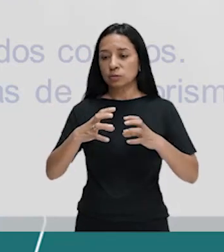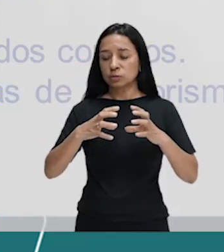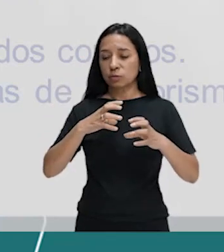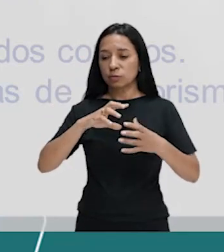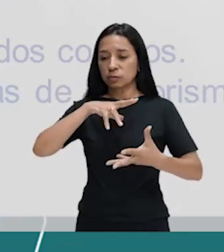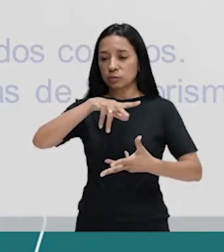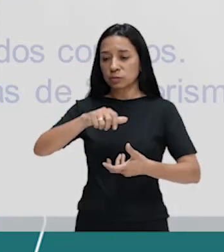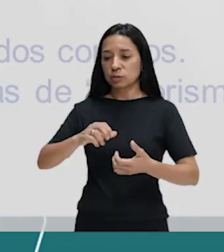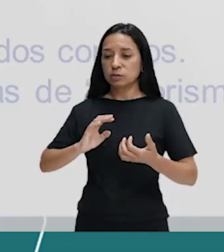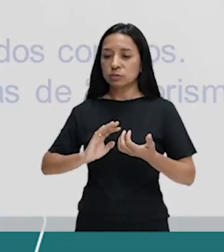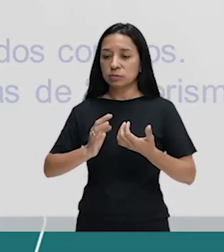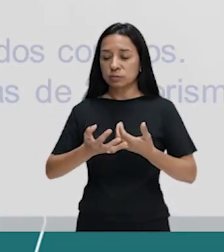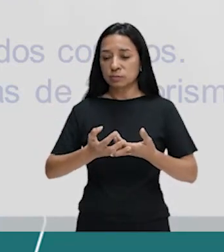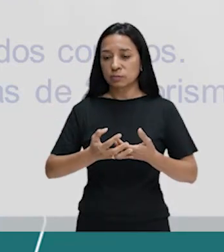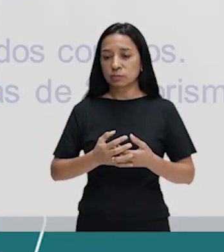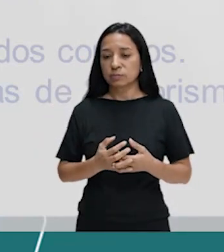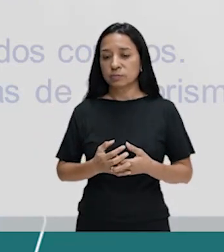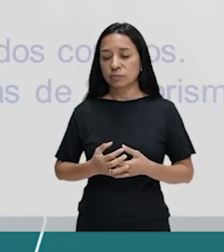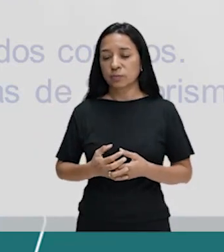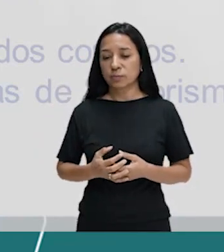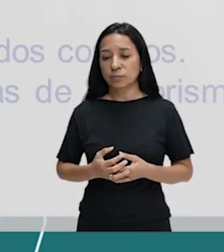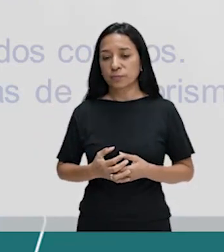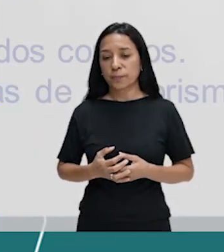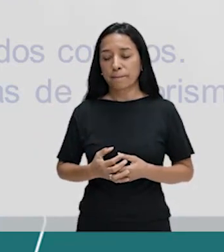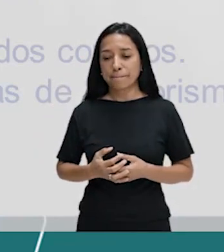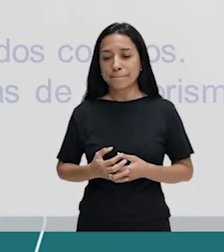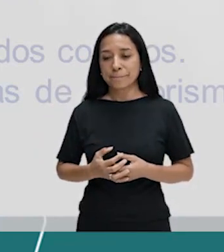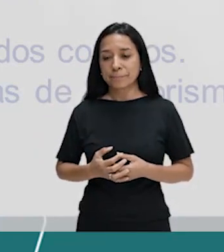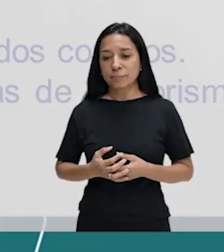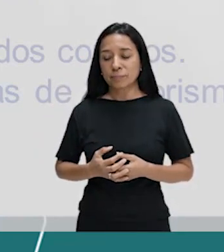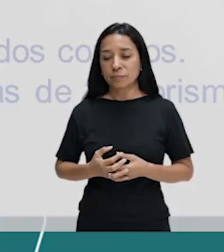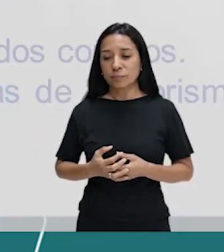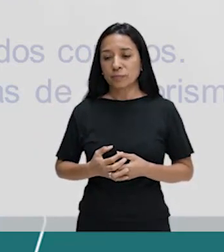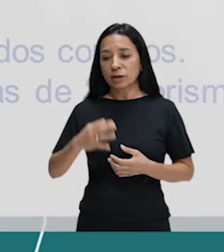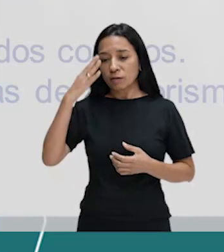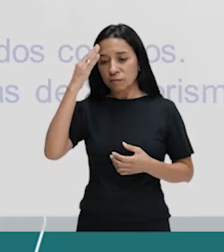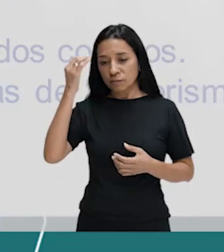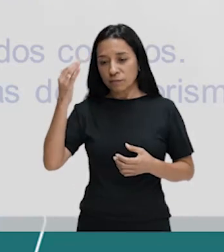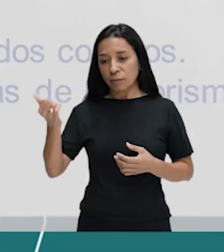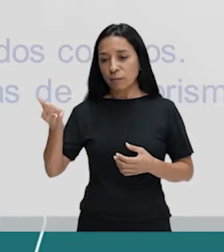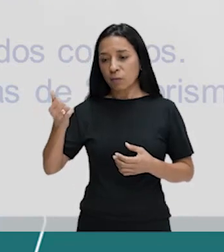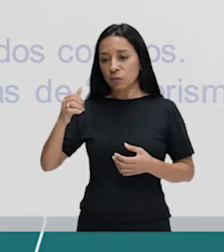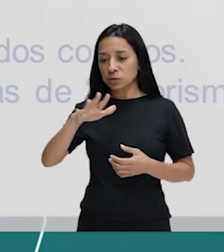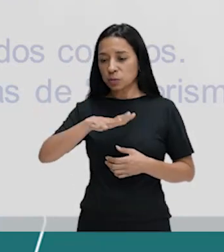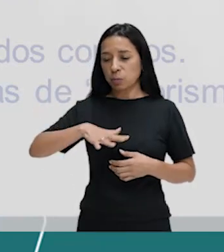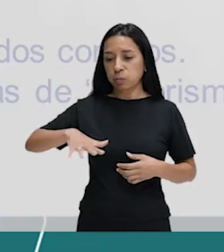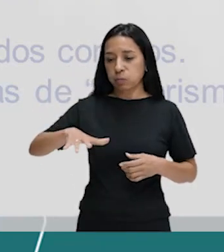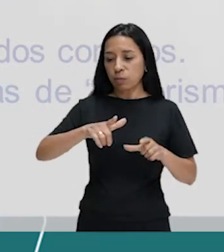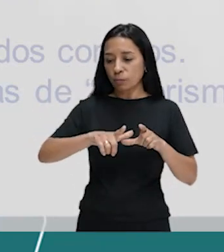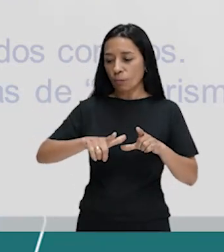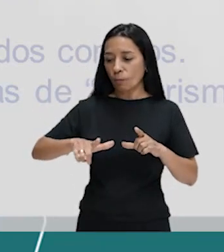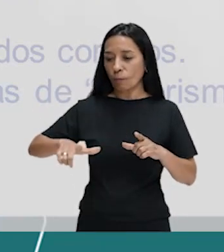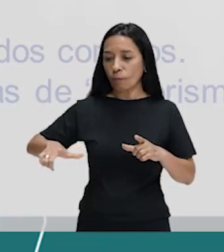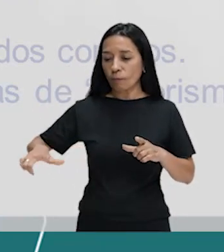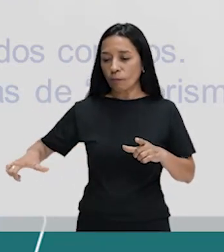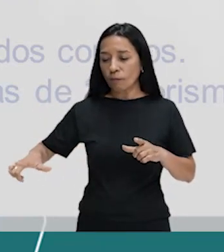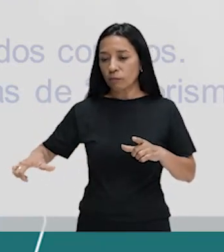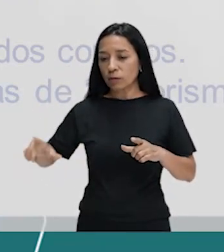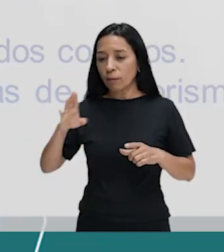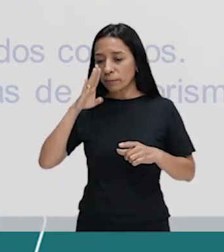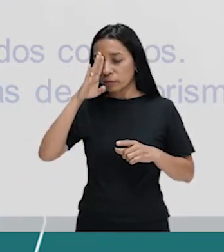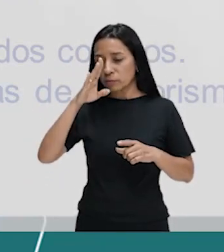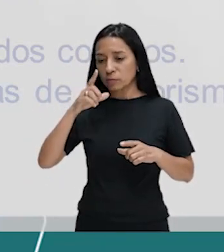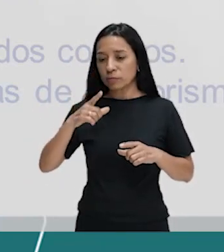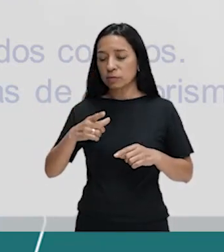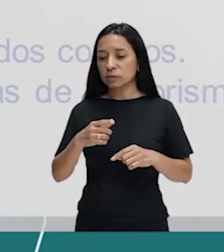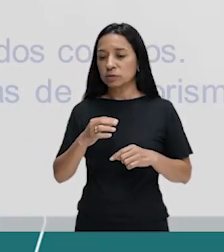É a famosa Operação no Deserto. A Operação no Deserto, principalmente onde você vê